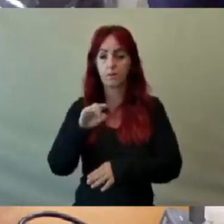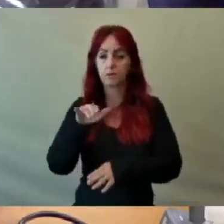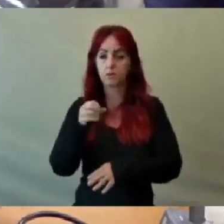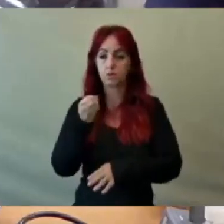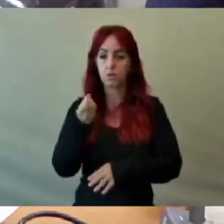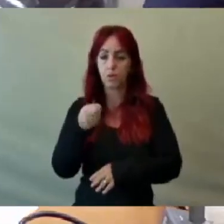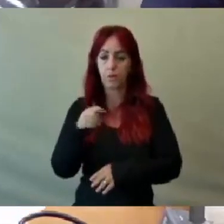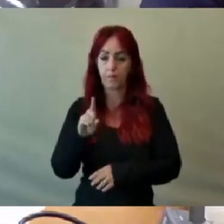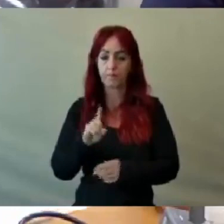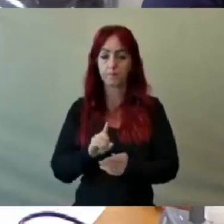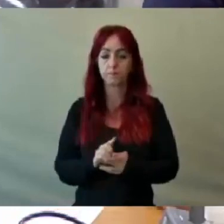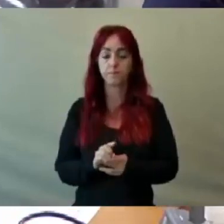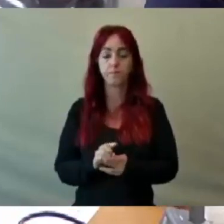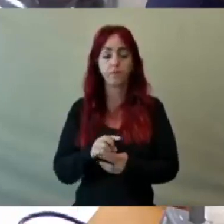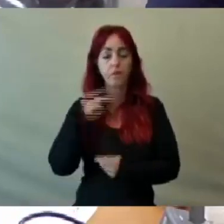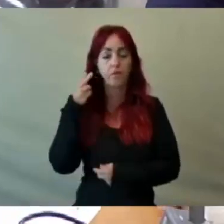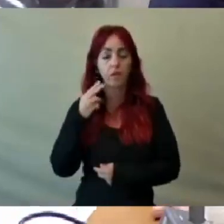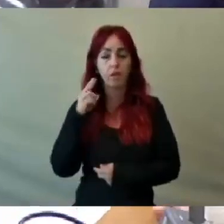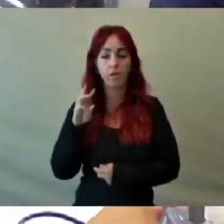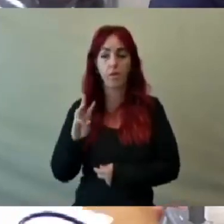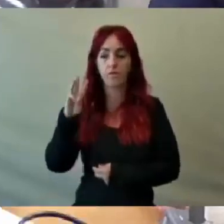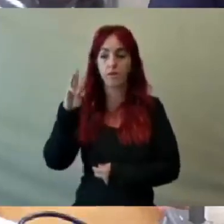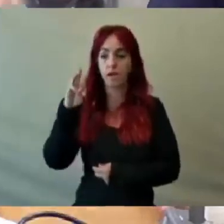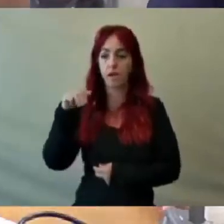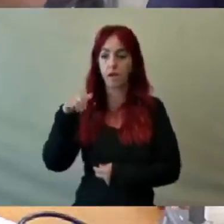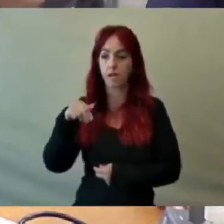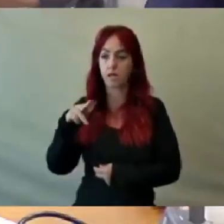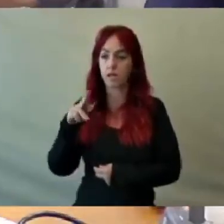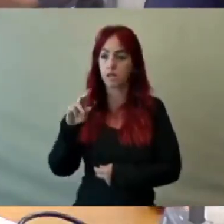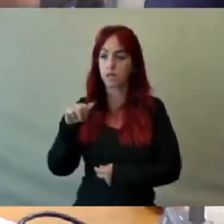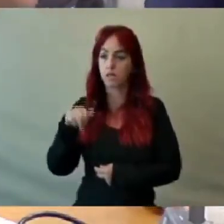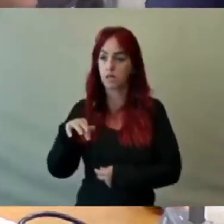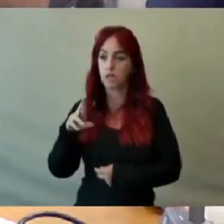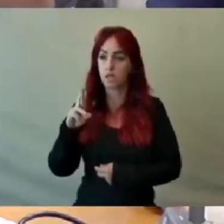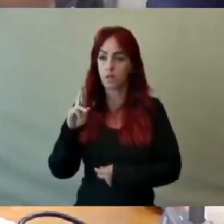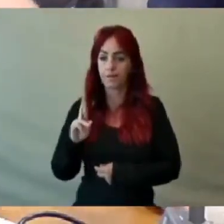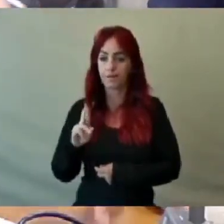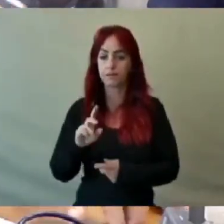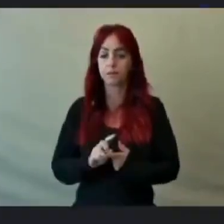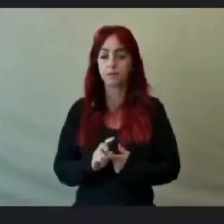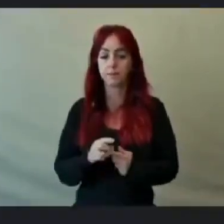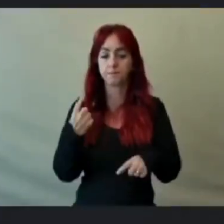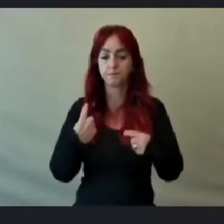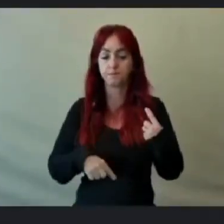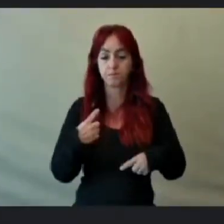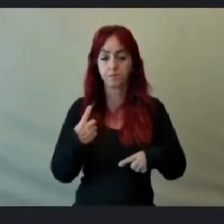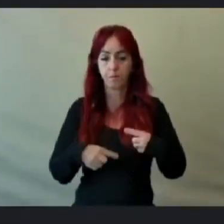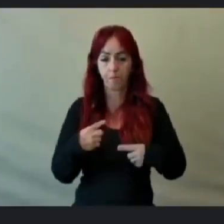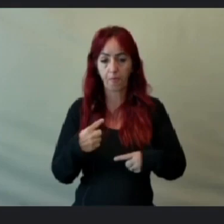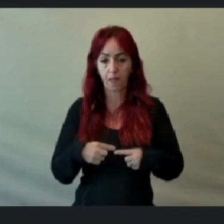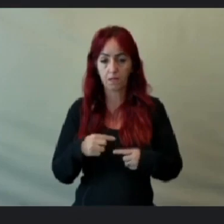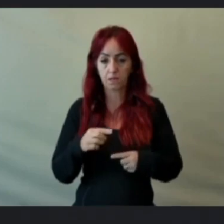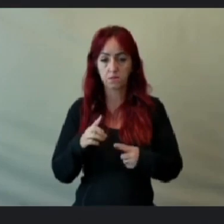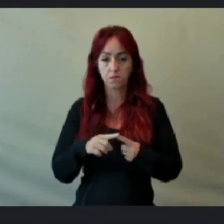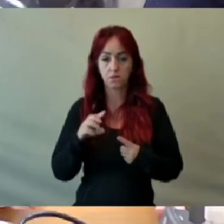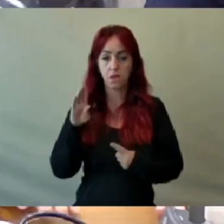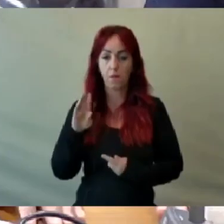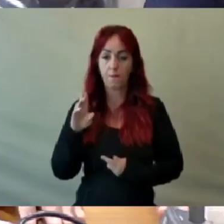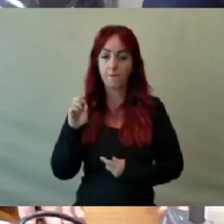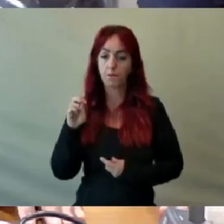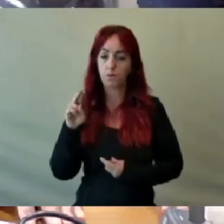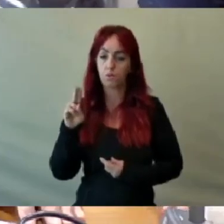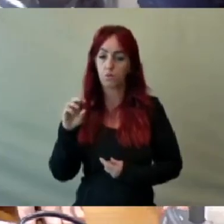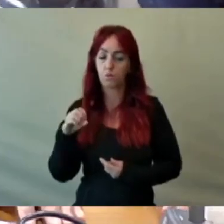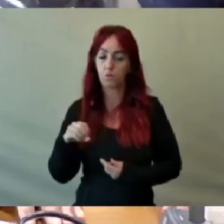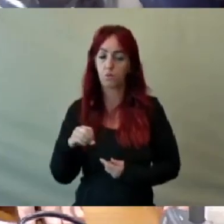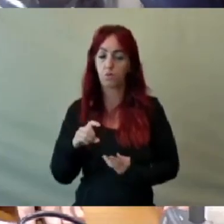Ferreira. Em discussão, em votação. Como vota, vereador doutor Bruno Pedralva? Com requerimento.